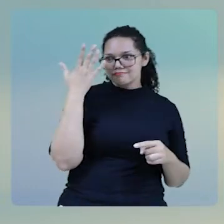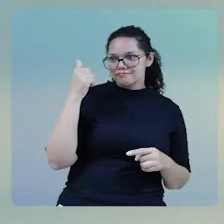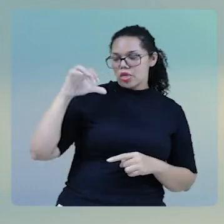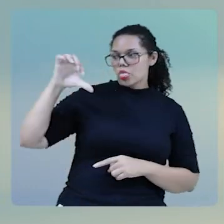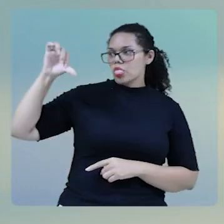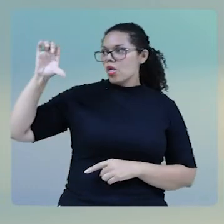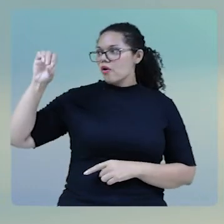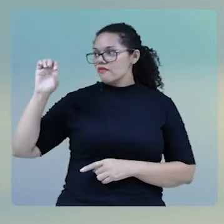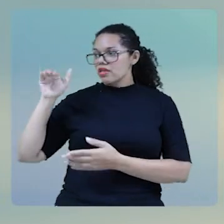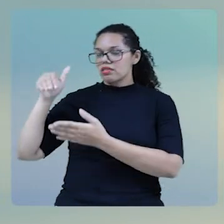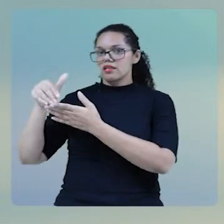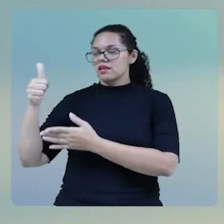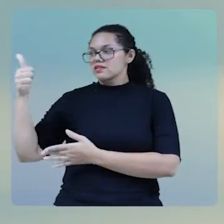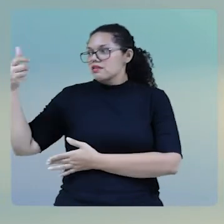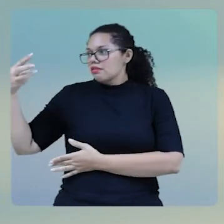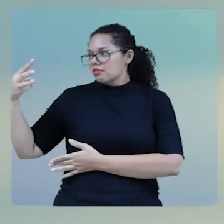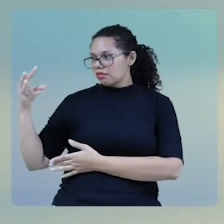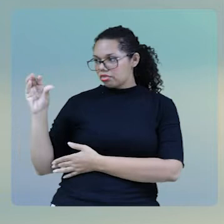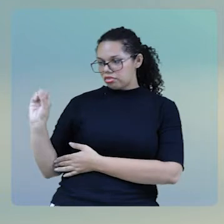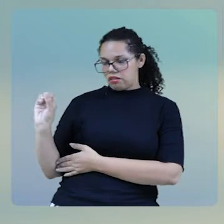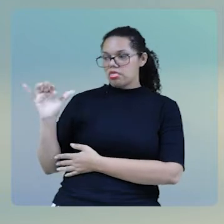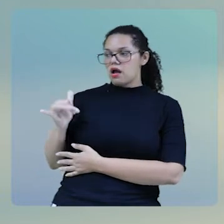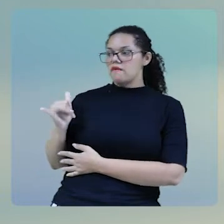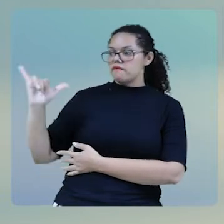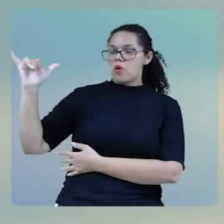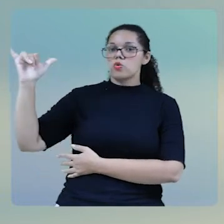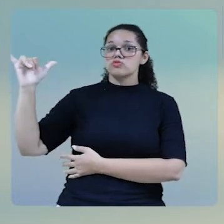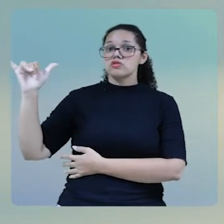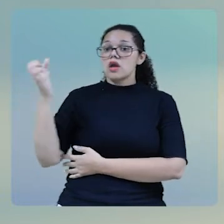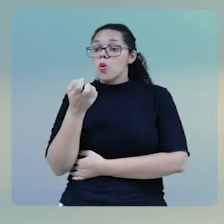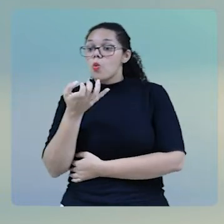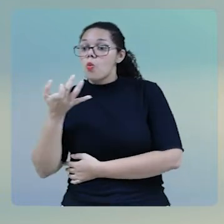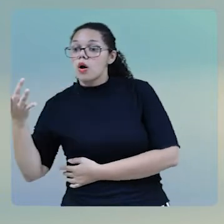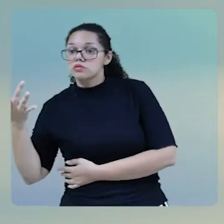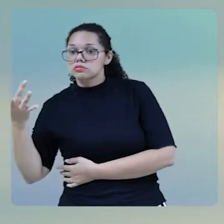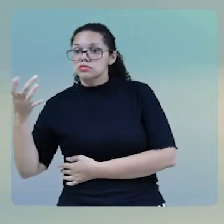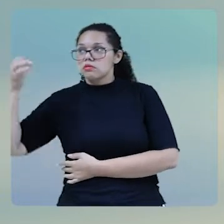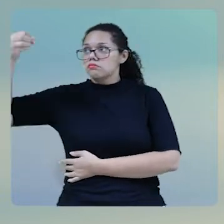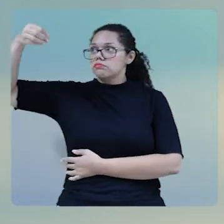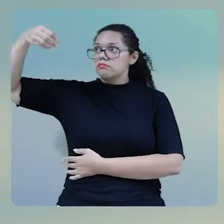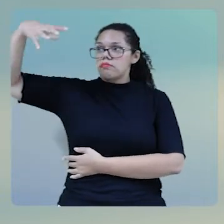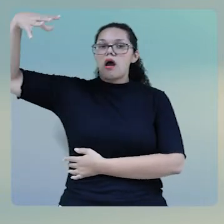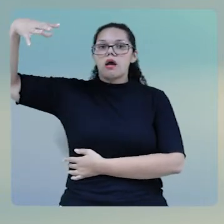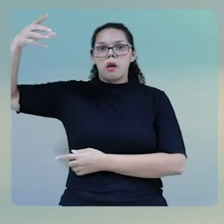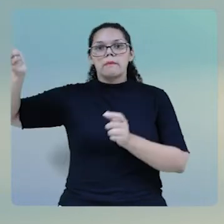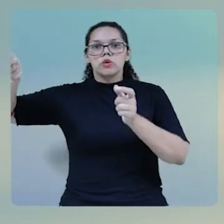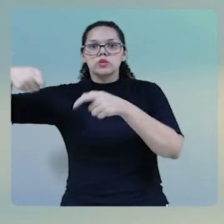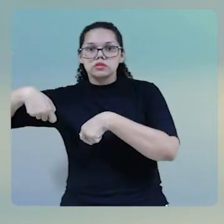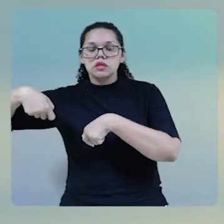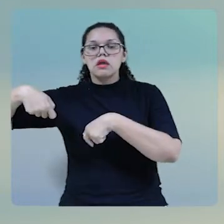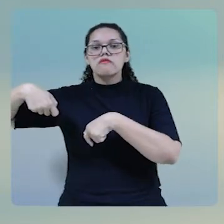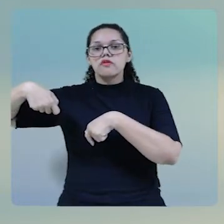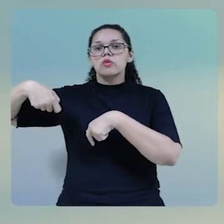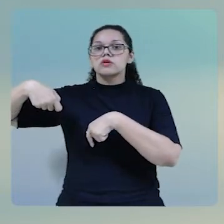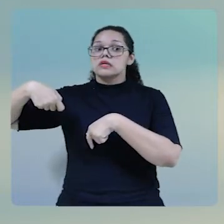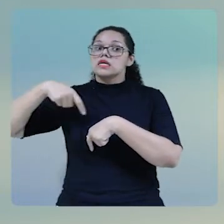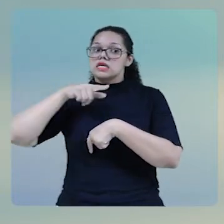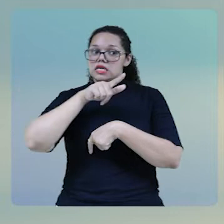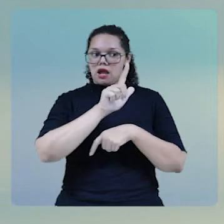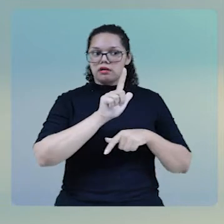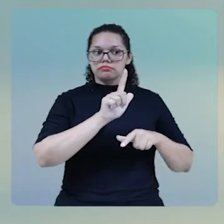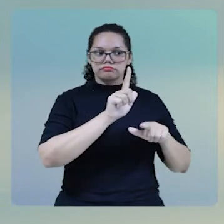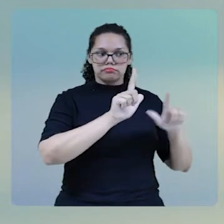volts. Aí a pergunta é, o número máximo de lâmpadas que podem ser ligadas sem que a televisão pare de quê? De